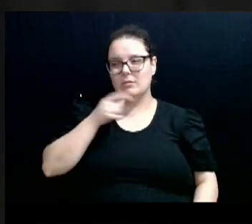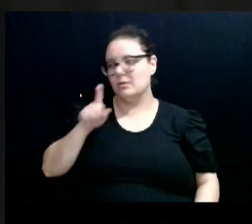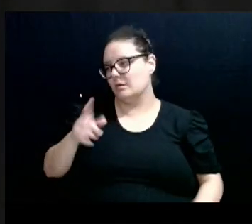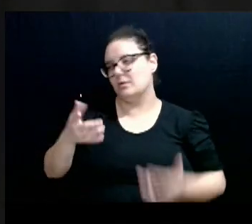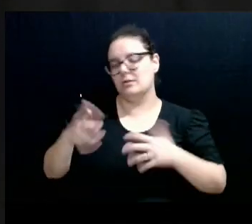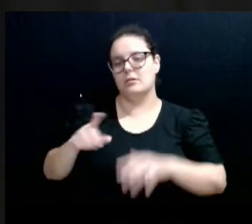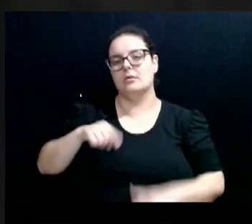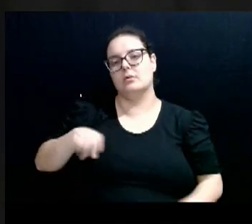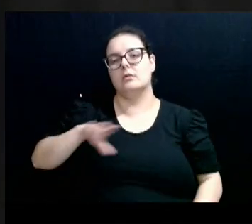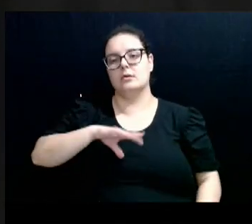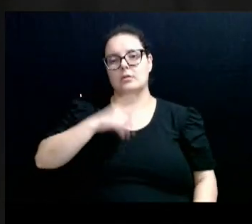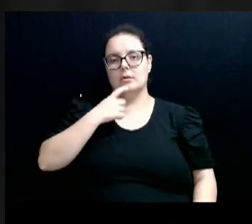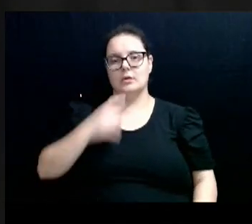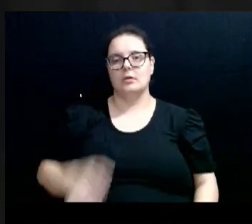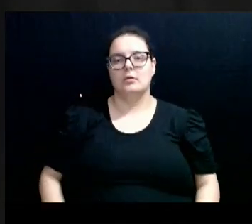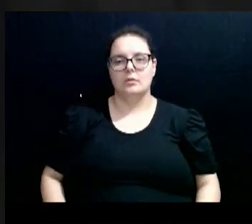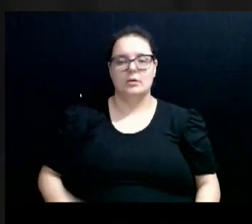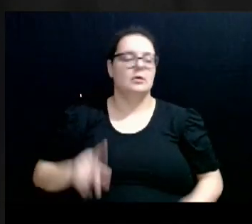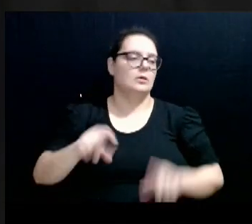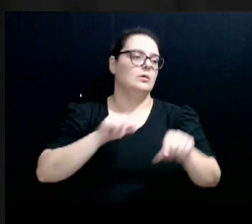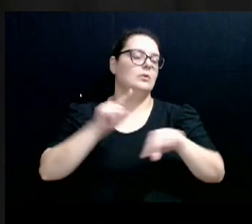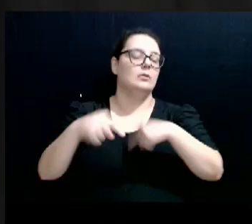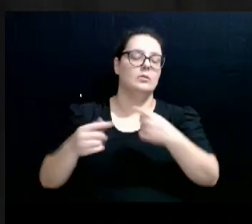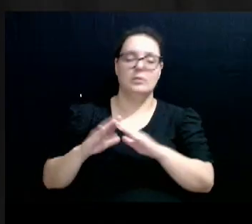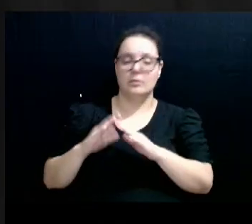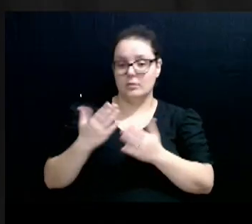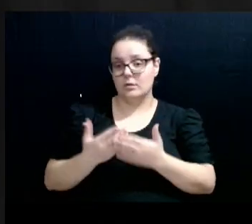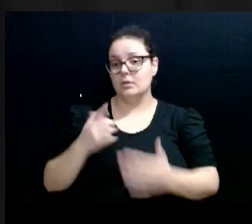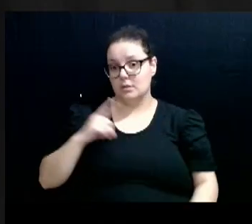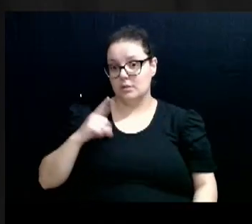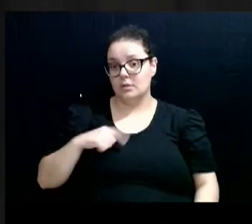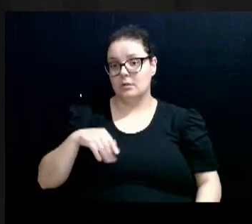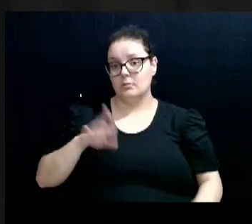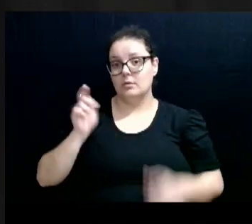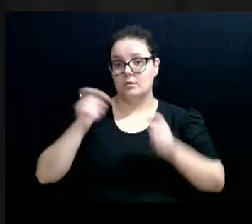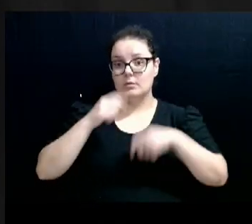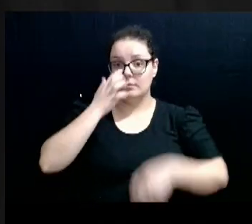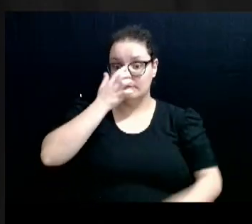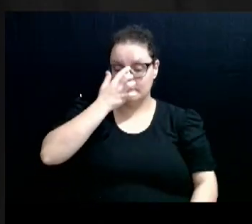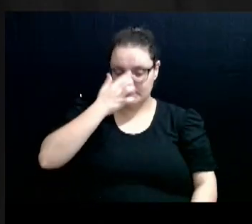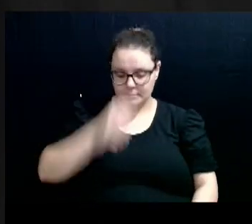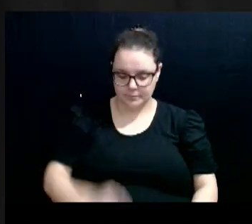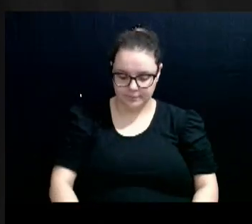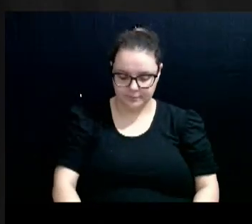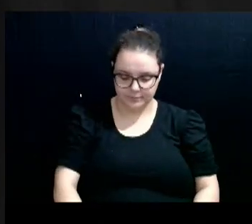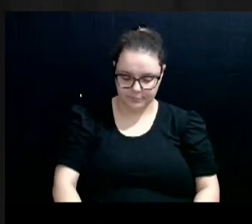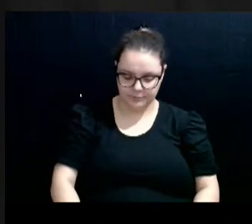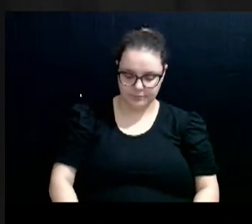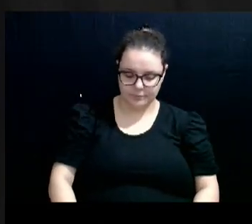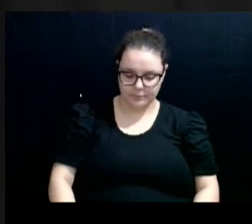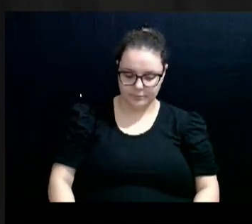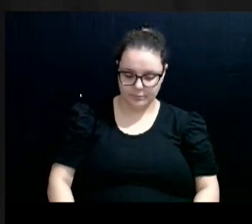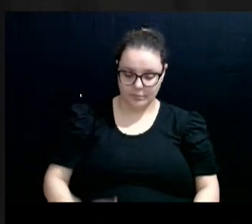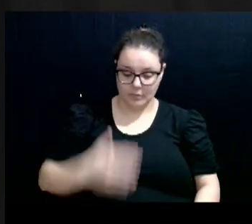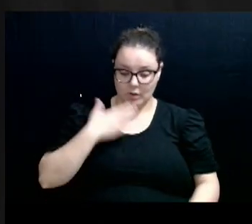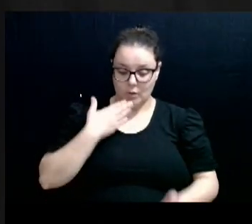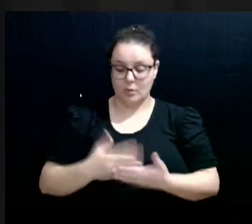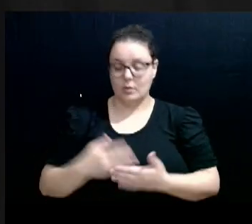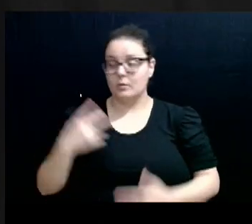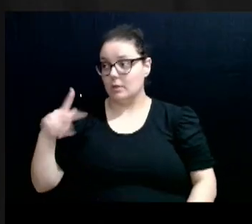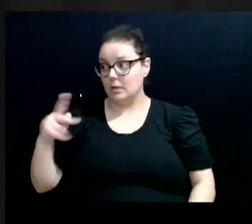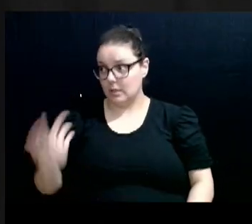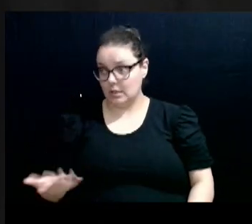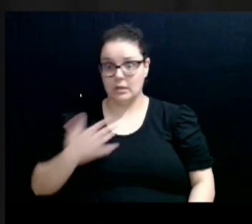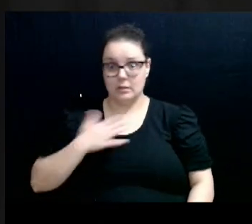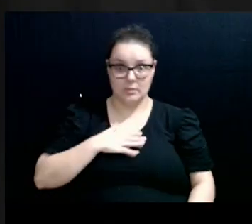tinha escolhido outras escolas que haveria mais possibilidade. Mas, para surpresa dela e minha também, eu já tinha até esquecido o